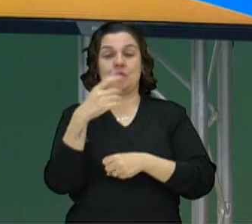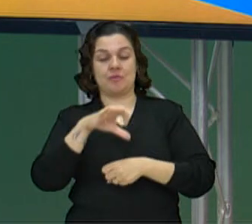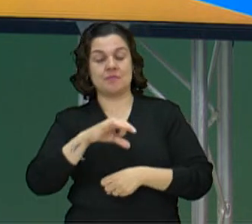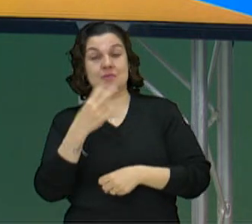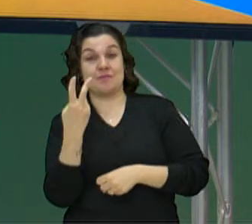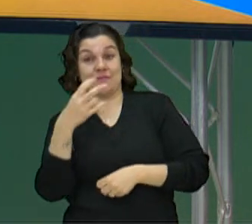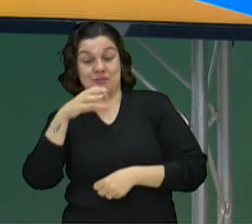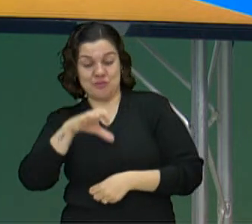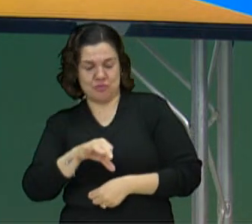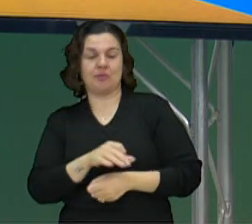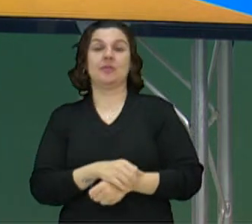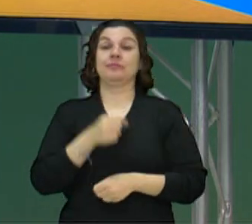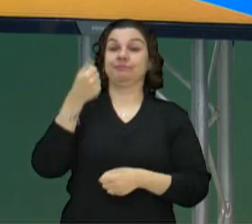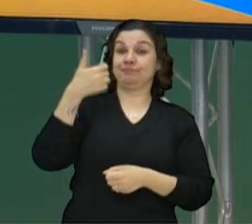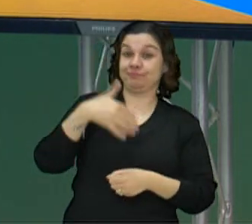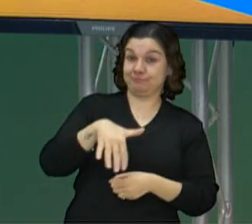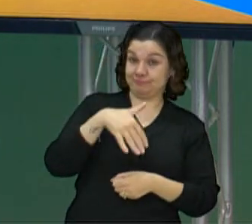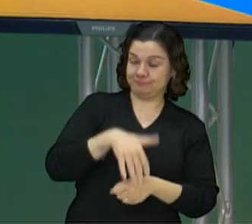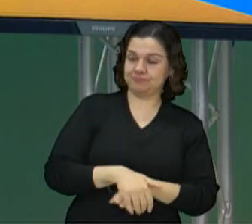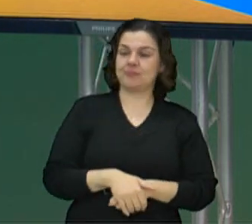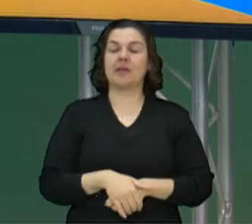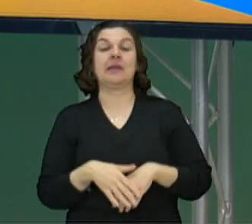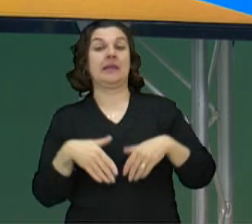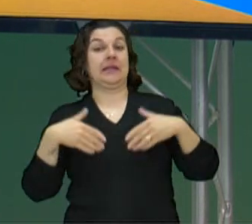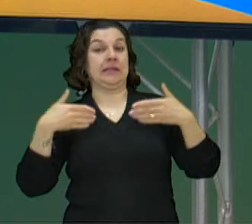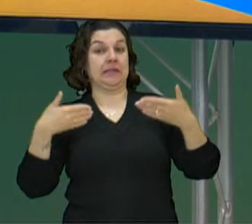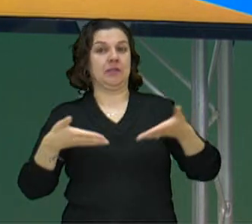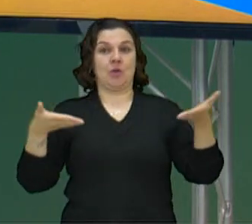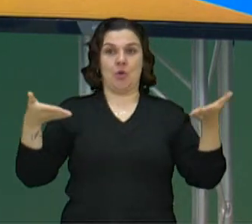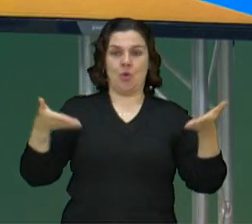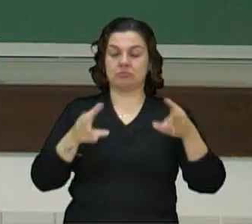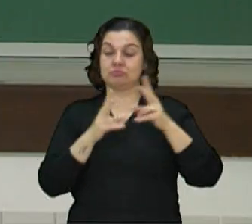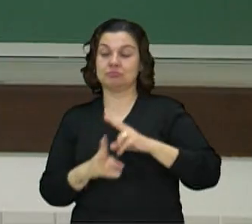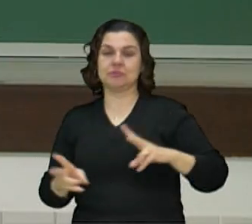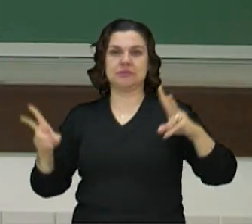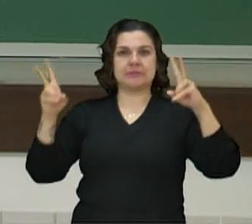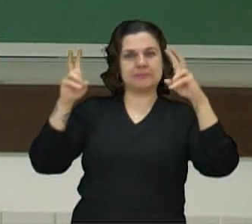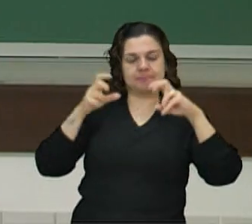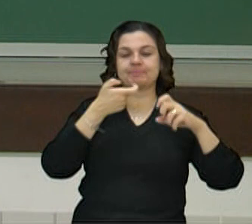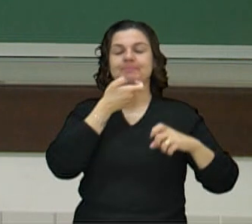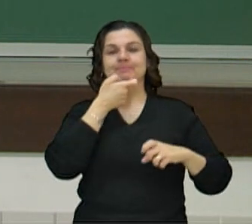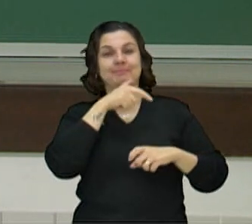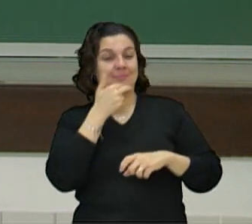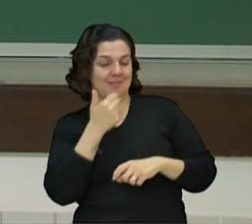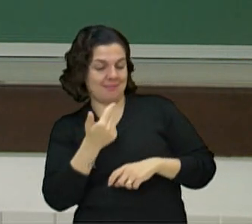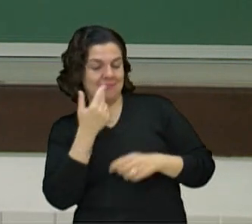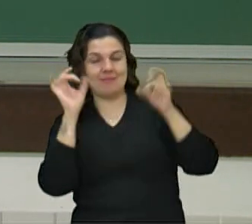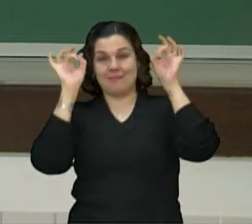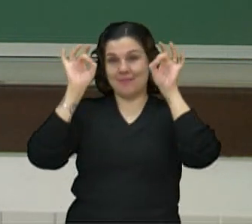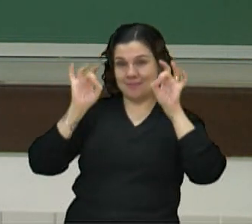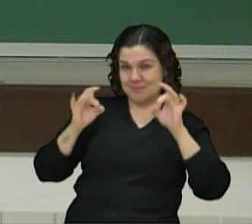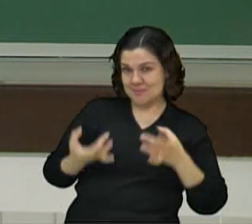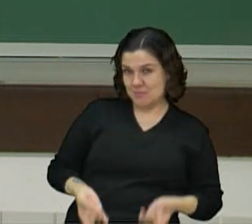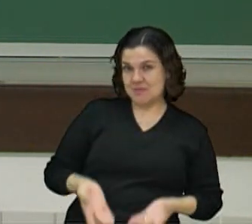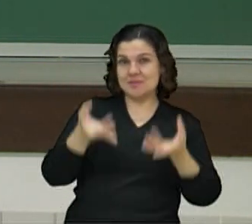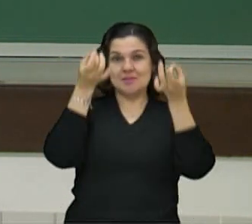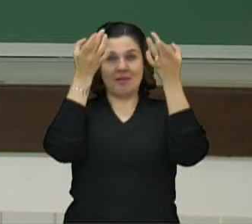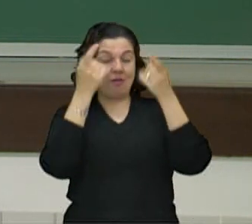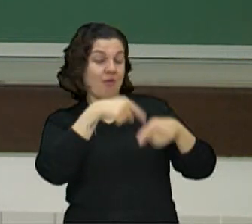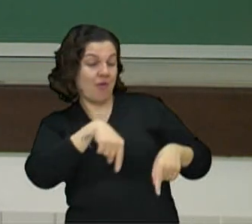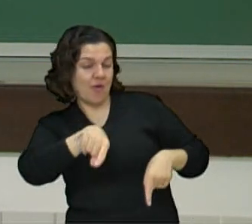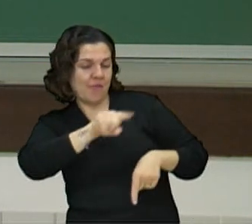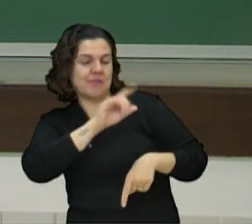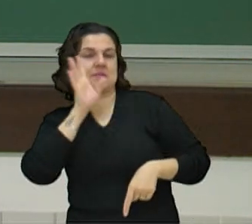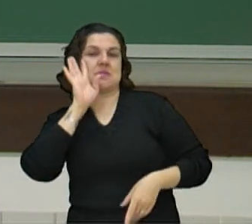1929. Olha que hoje temos assuntos de língua inglesa para você. Assuntos para